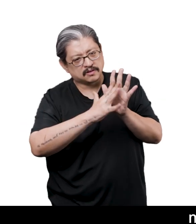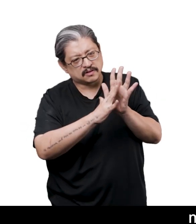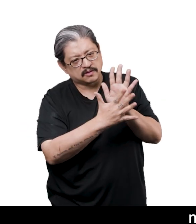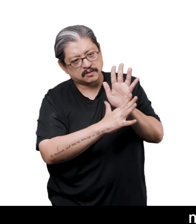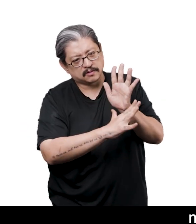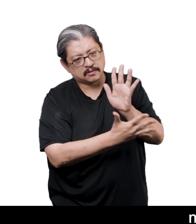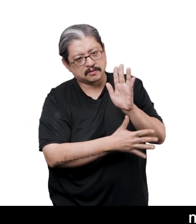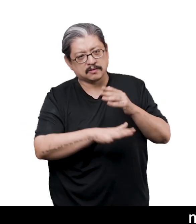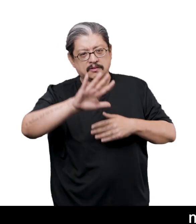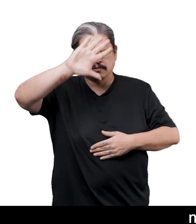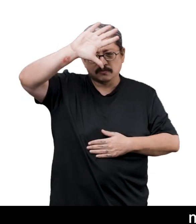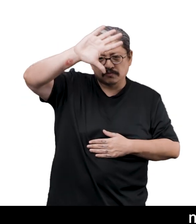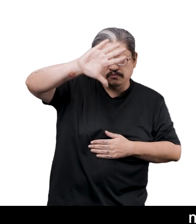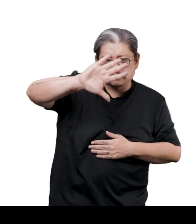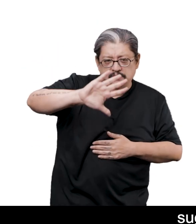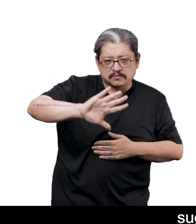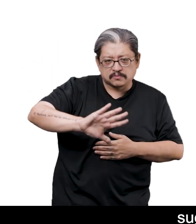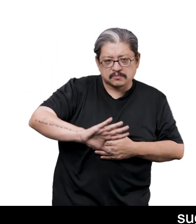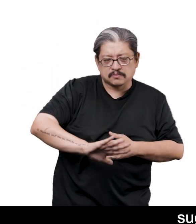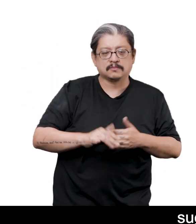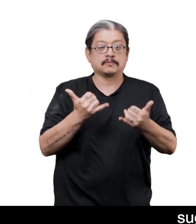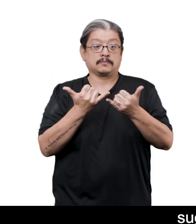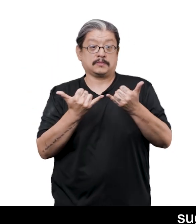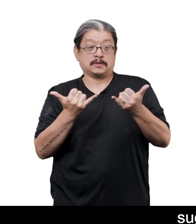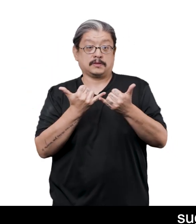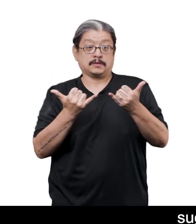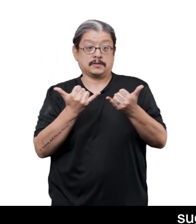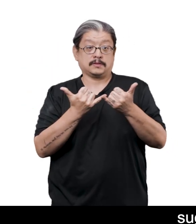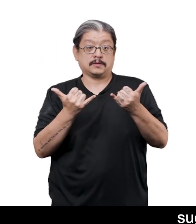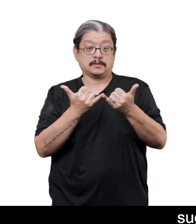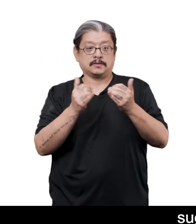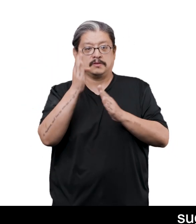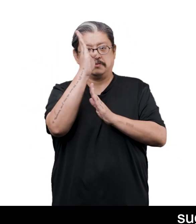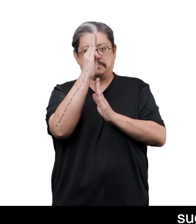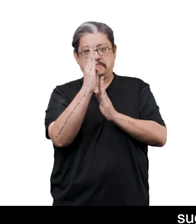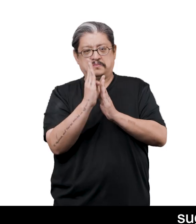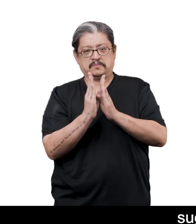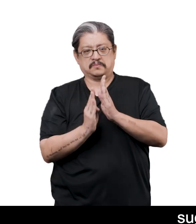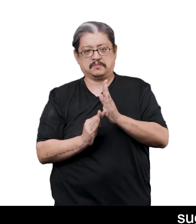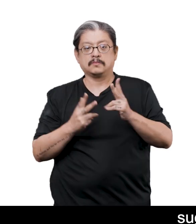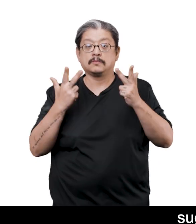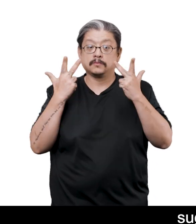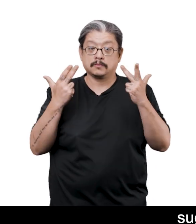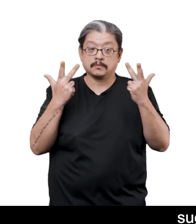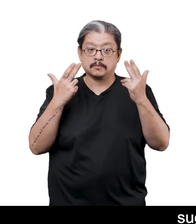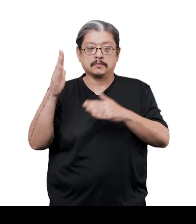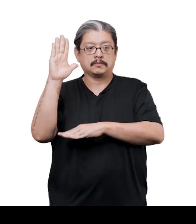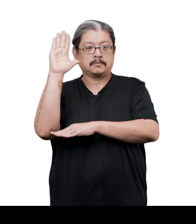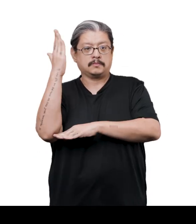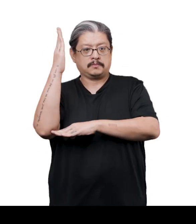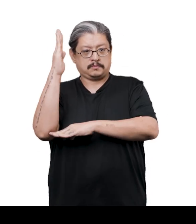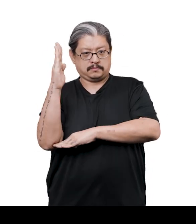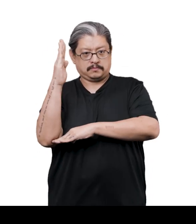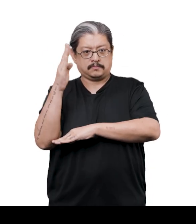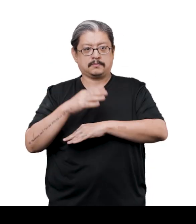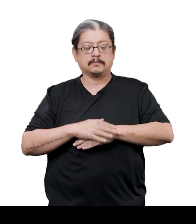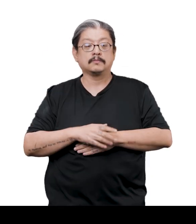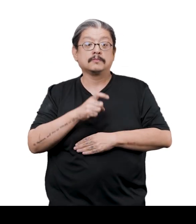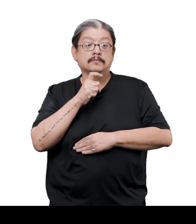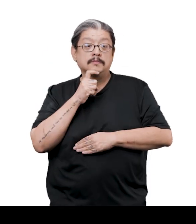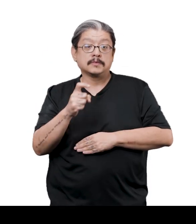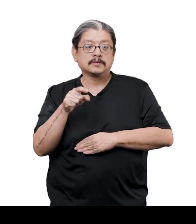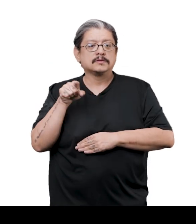que correm de cima a baixo, sugerindo o veio natural da madeira ou da planta moldada. O